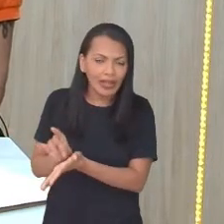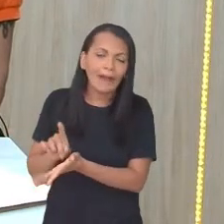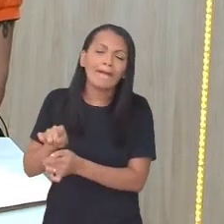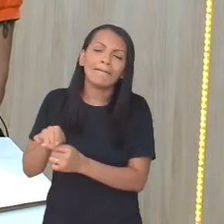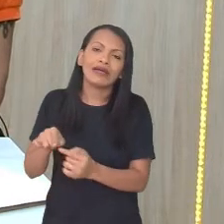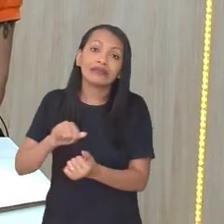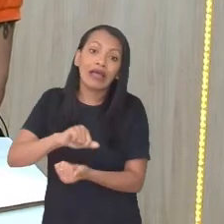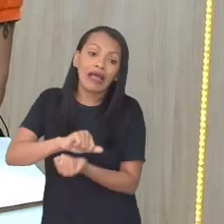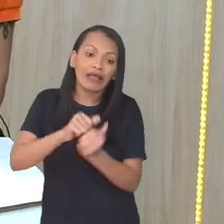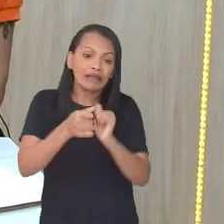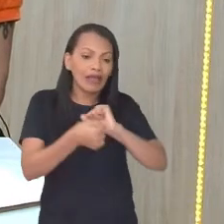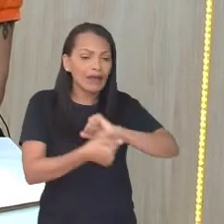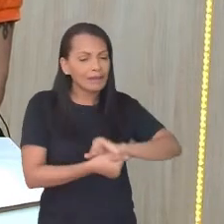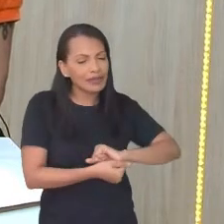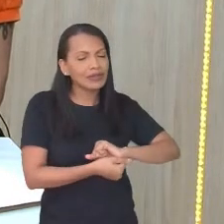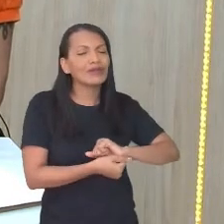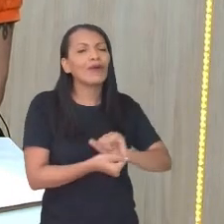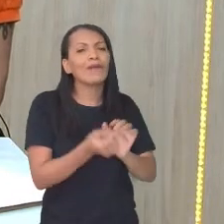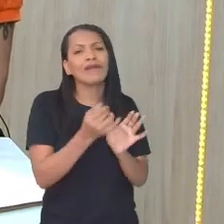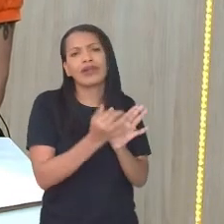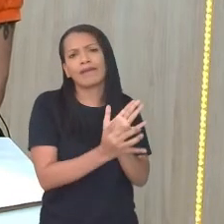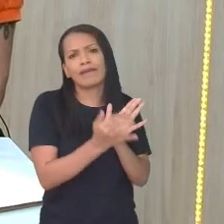por Valci Carrasco. E ele foi